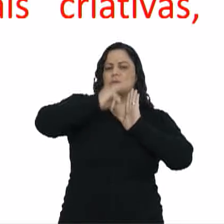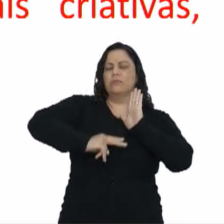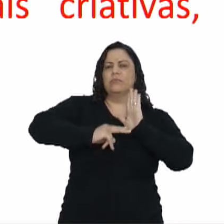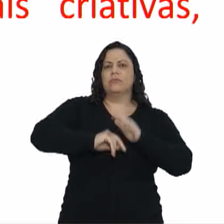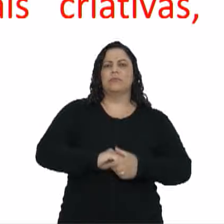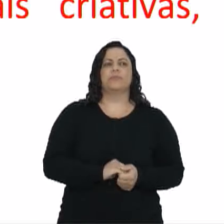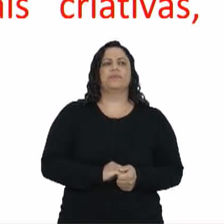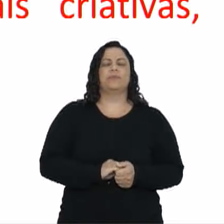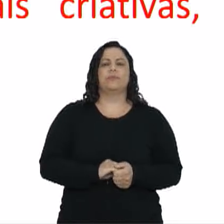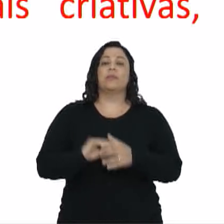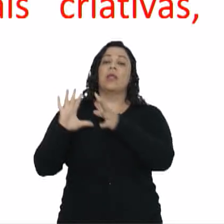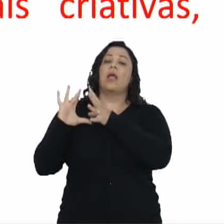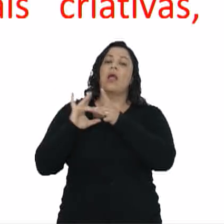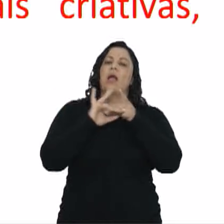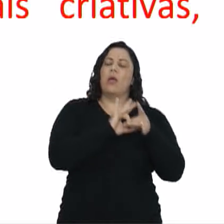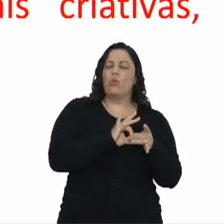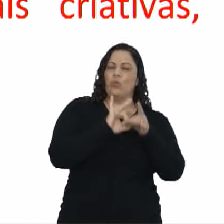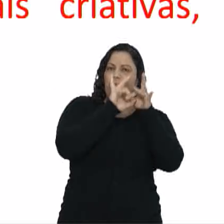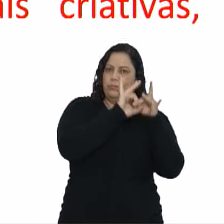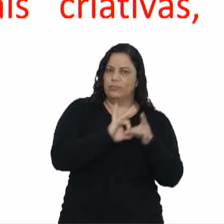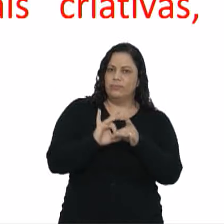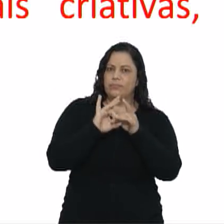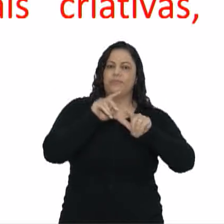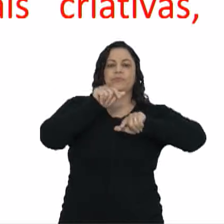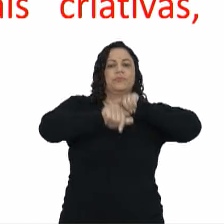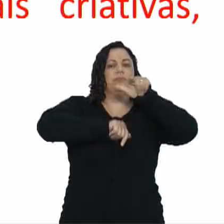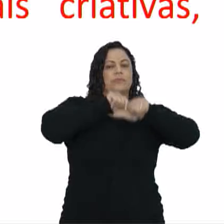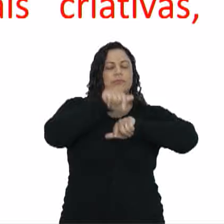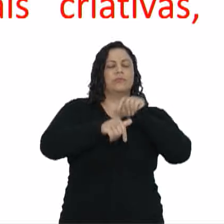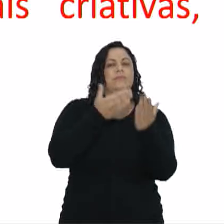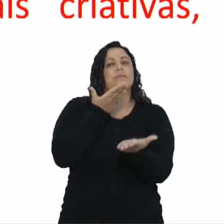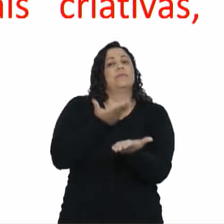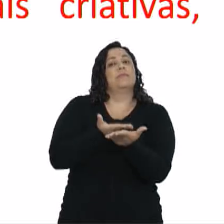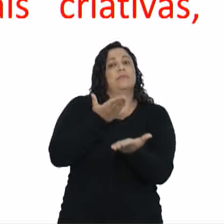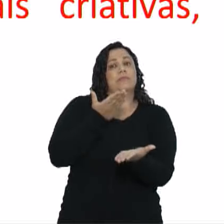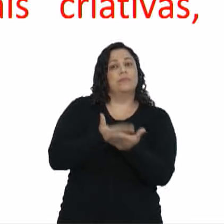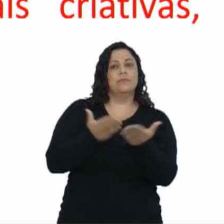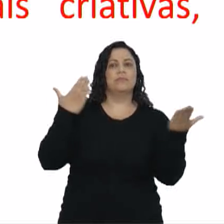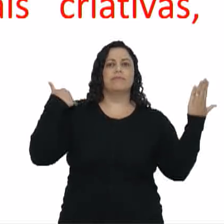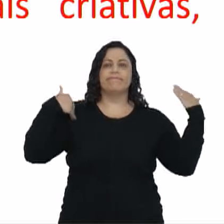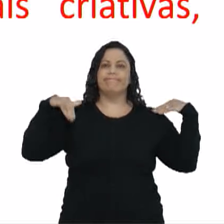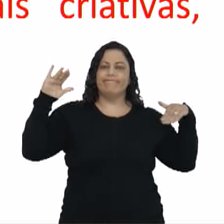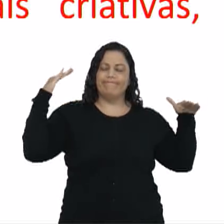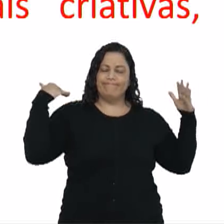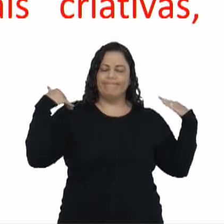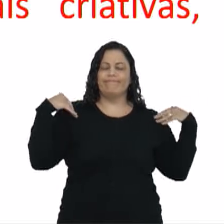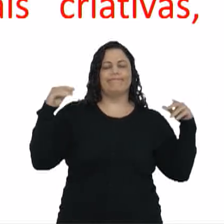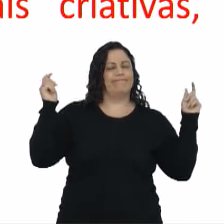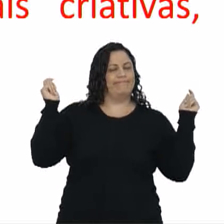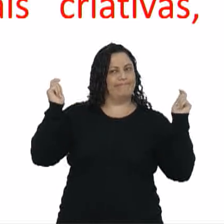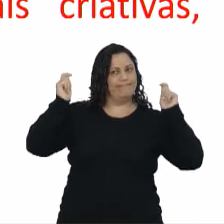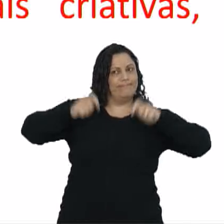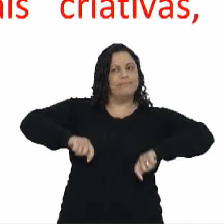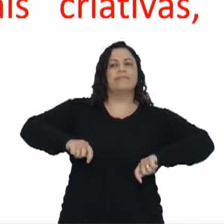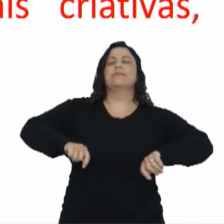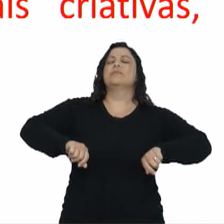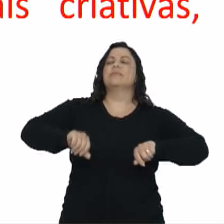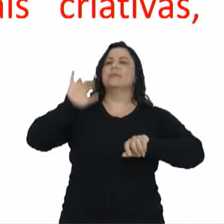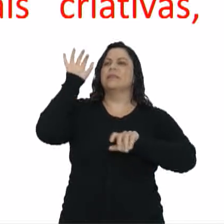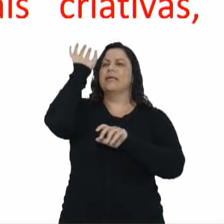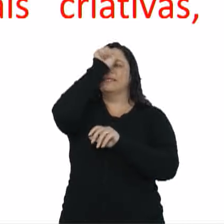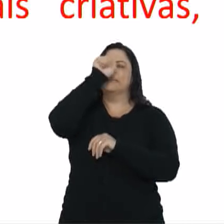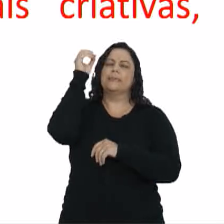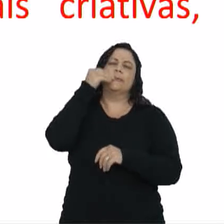união entre trabalho, estudo e lazer, de forma que alguém possa experimentar o valor gerado pelo trabalho, o